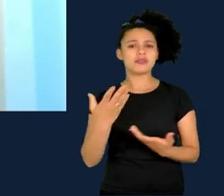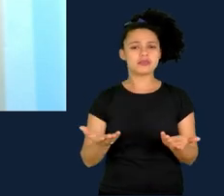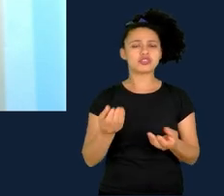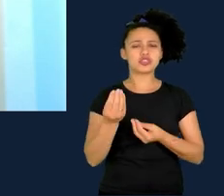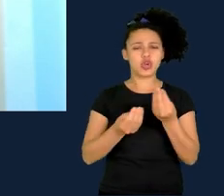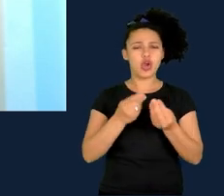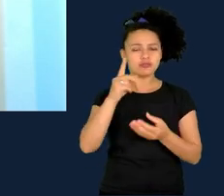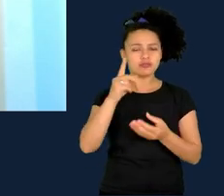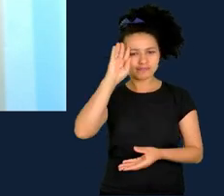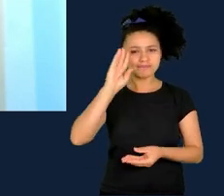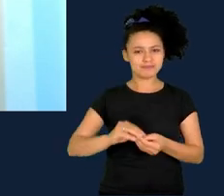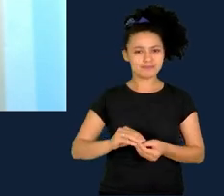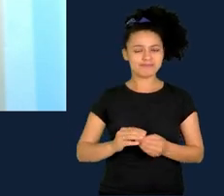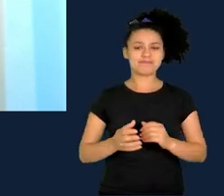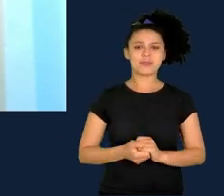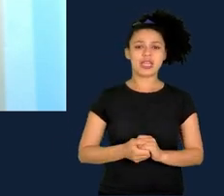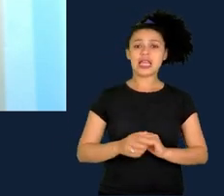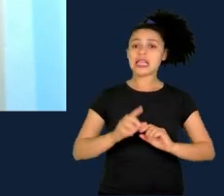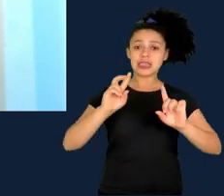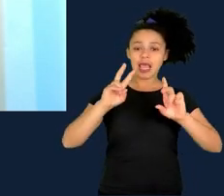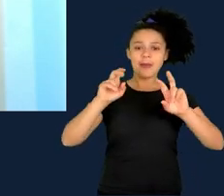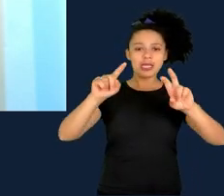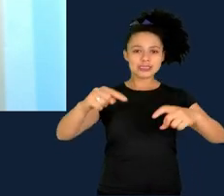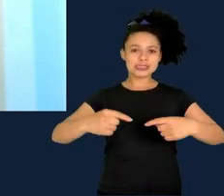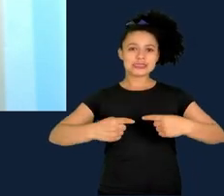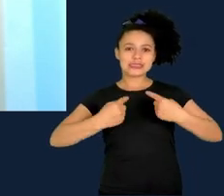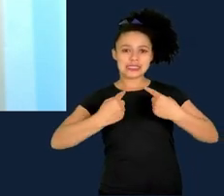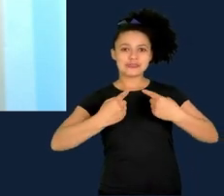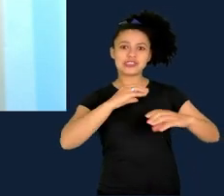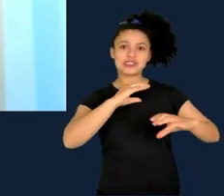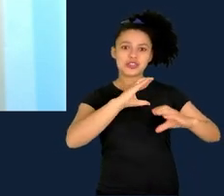considerações sobre esse desafio, né, de comunicar bem